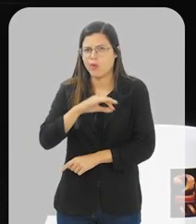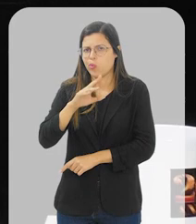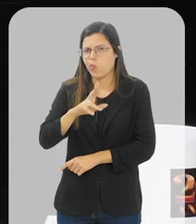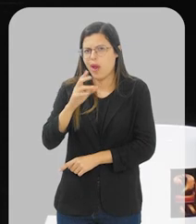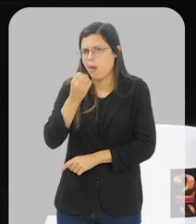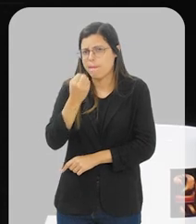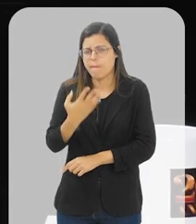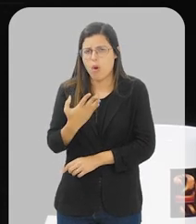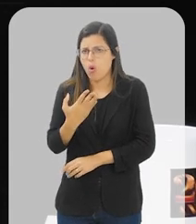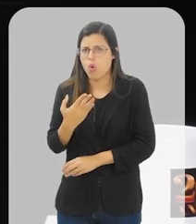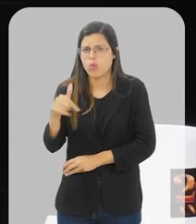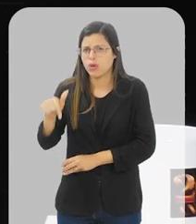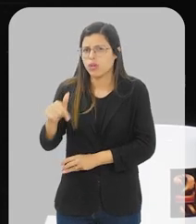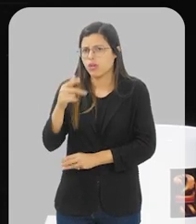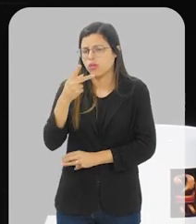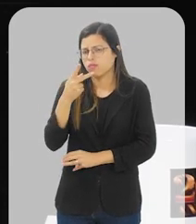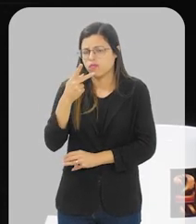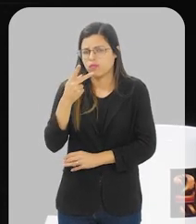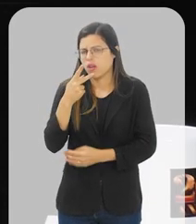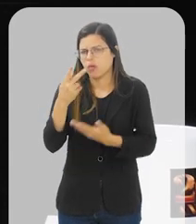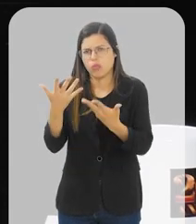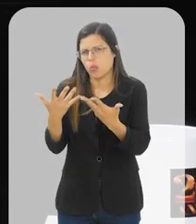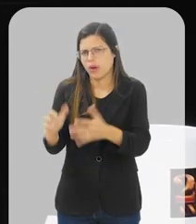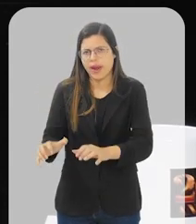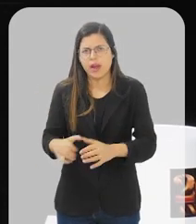mas você vai conhecer outro país, pô. É. Beleza.